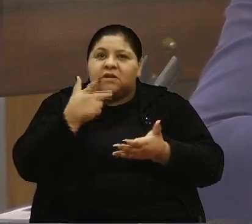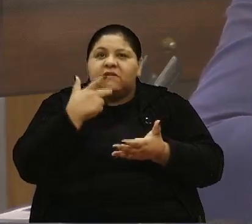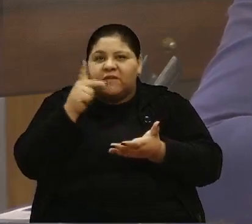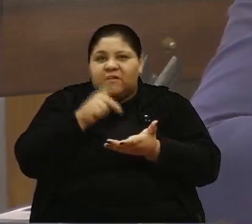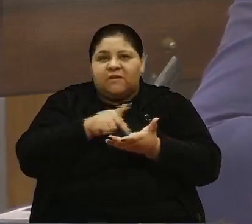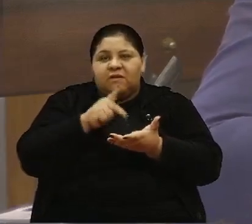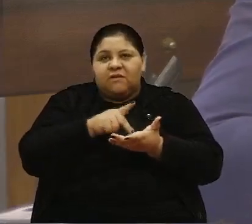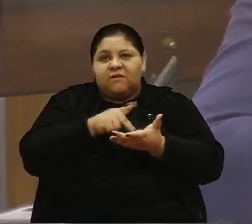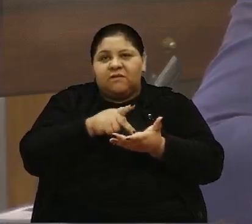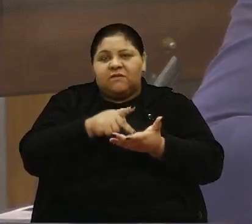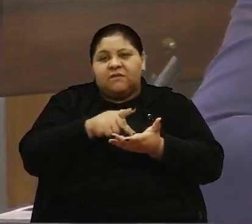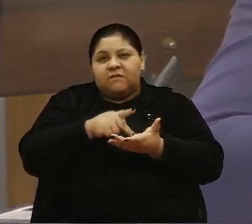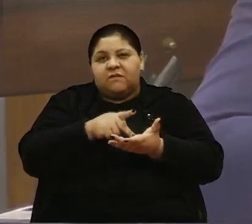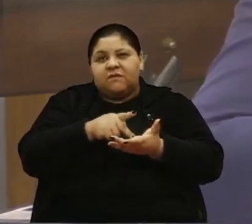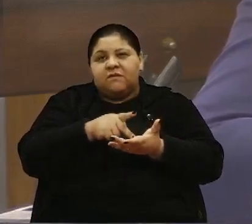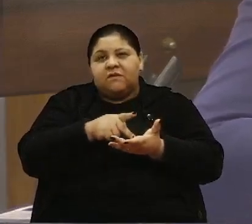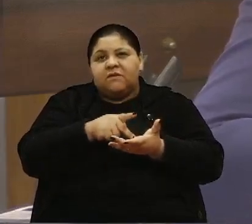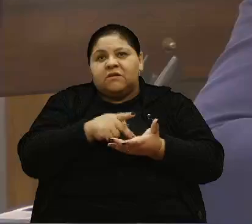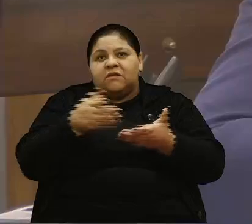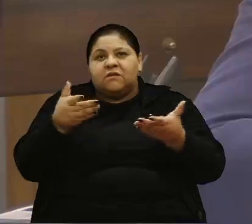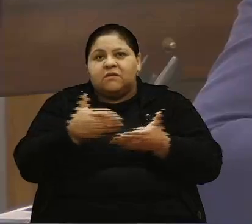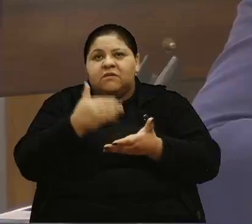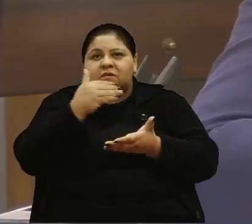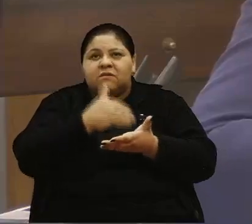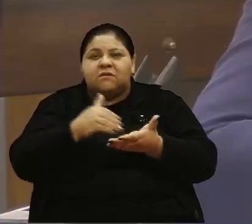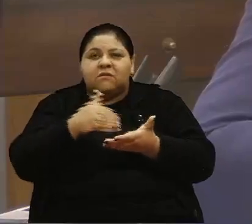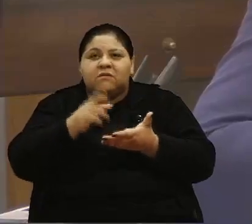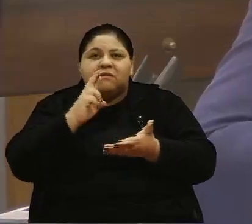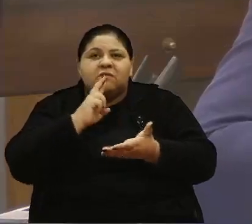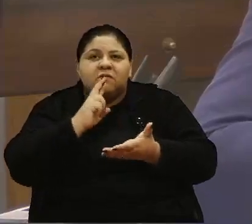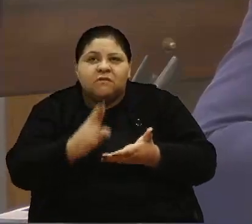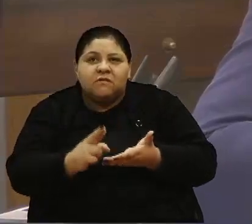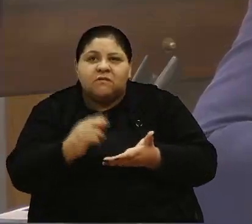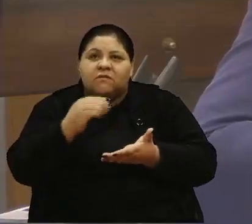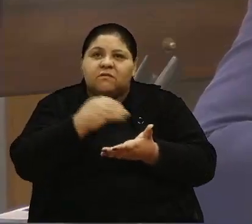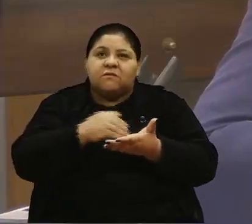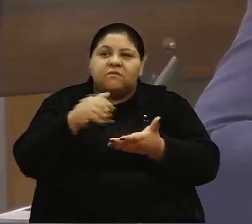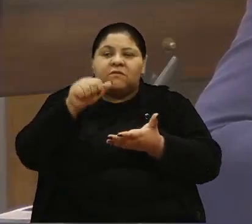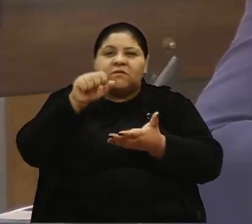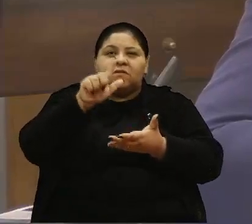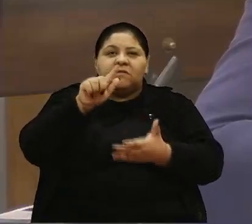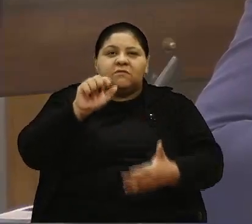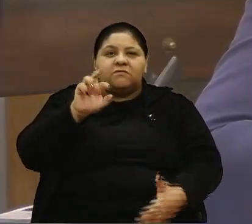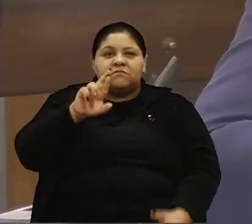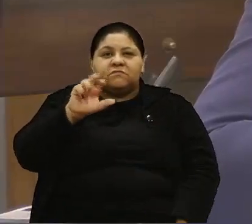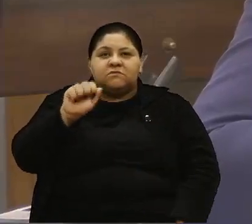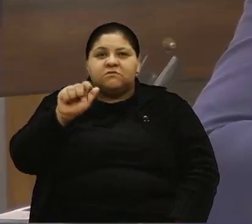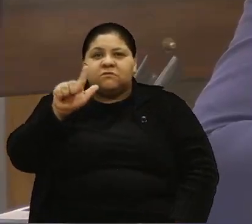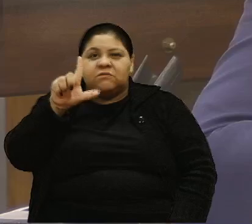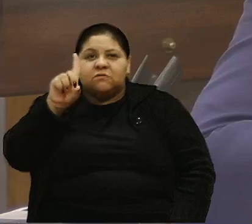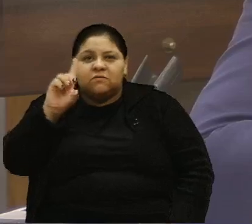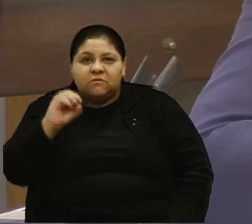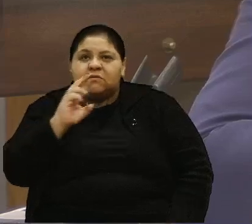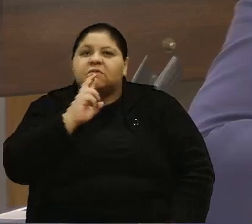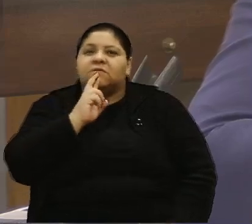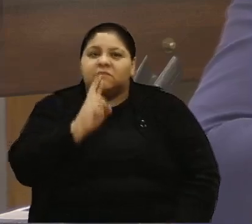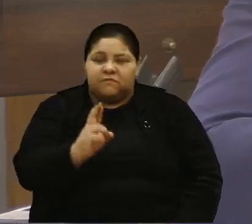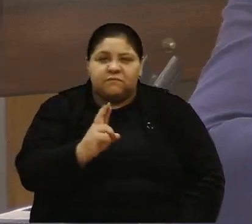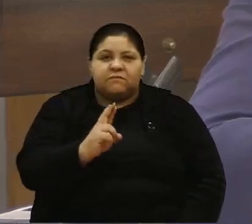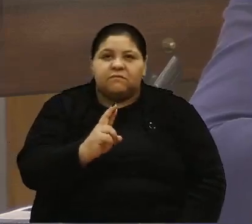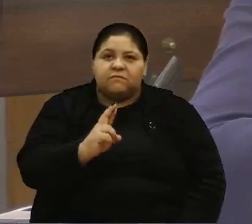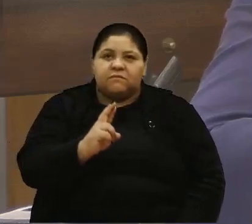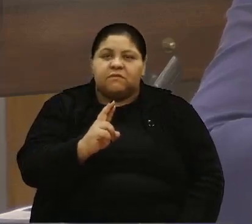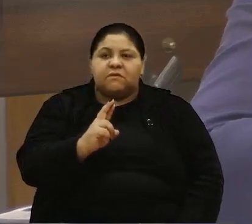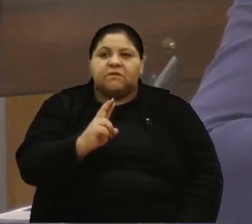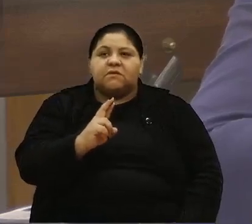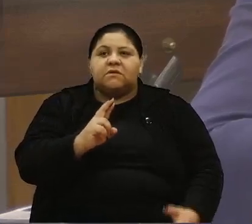gente aqui tem que falar a verdade. Os secretários estão respondendo, o secretário Geraldo responde, Iago. o secretário Geraldo responde, e nem